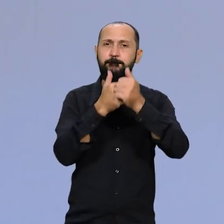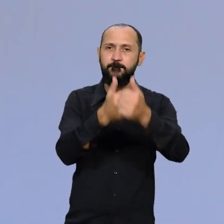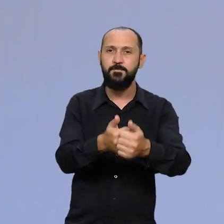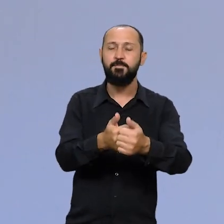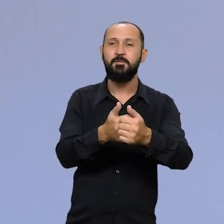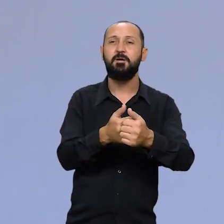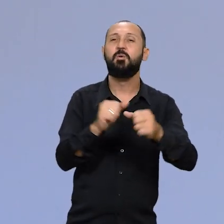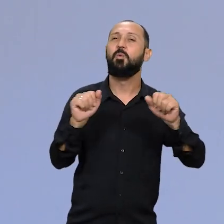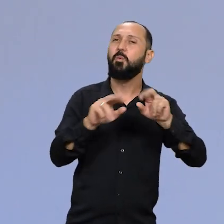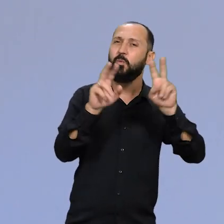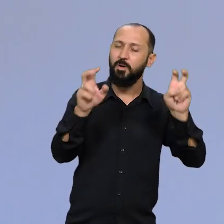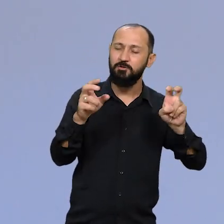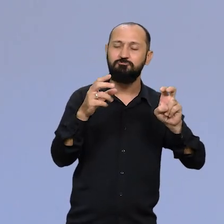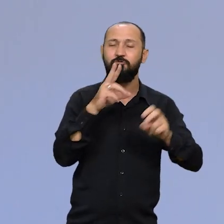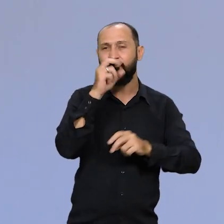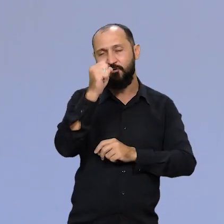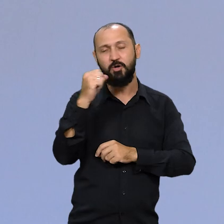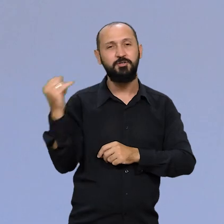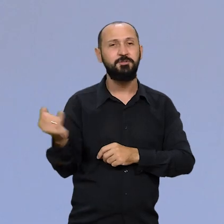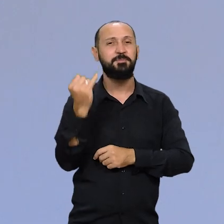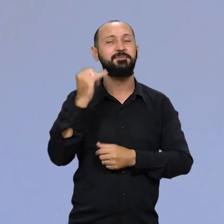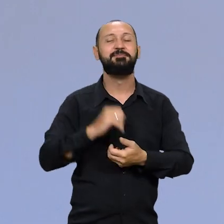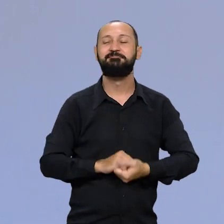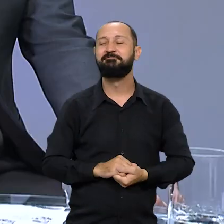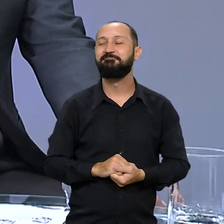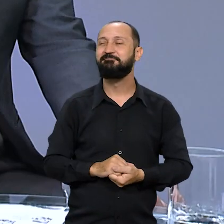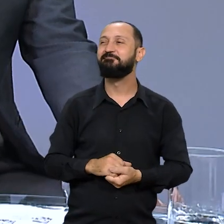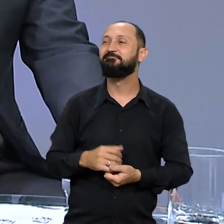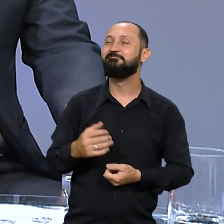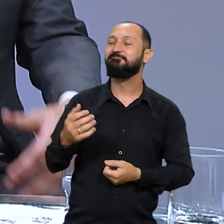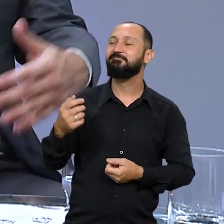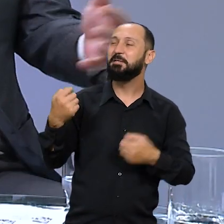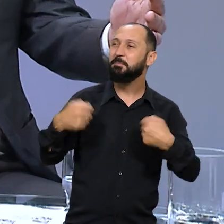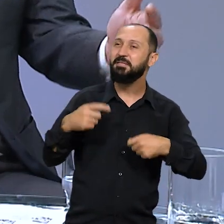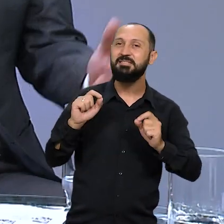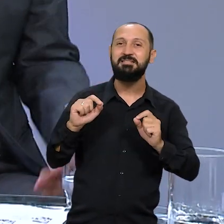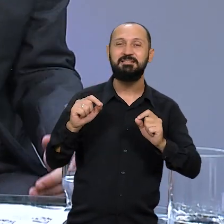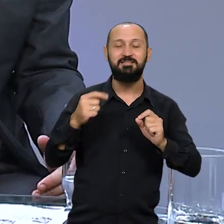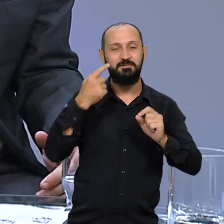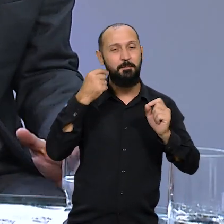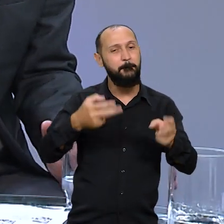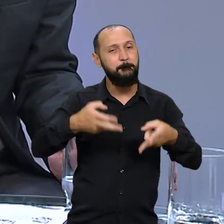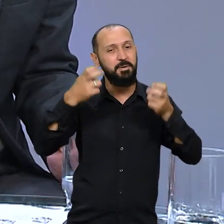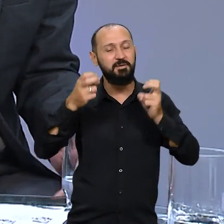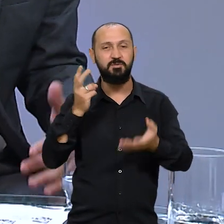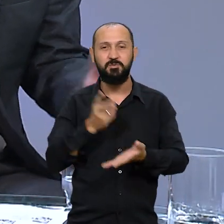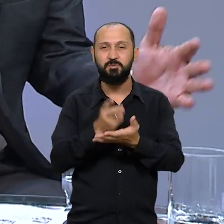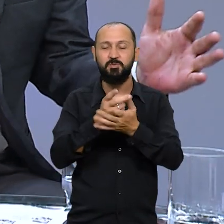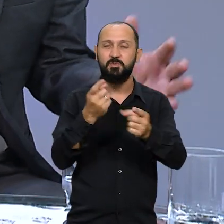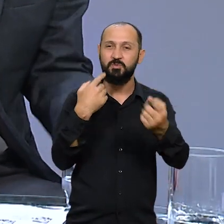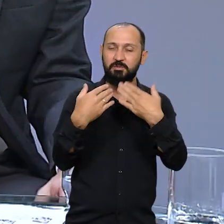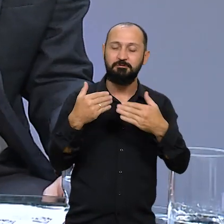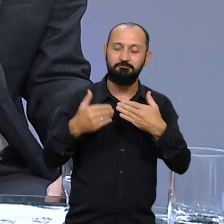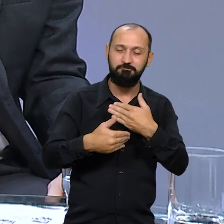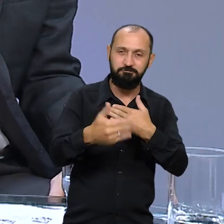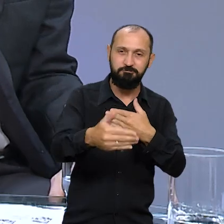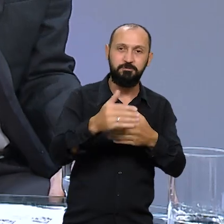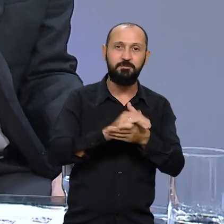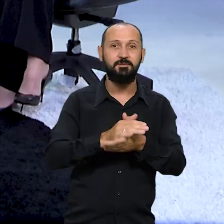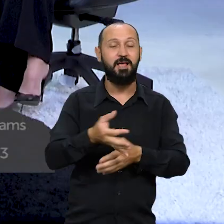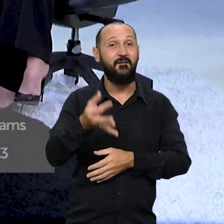artigo 231, mas pelo Estatuto do Índio, com a criação de reservas indígenas, mediante justa e prévia indenização. Diante